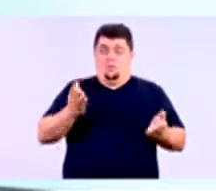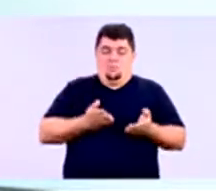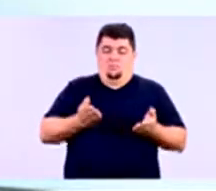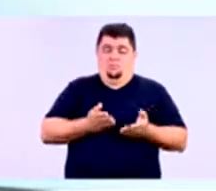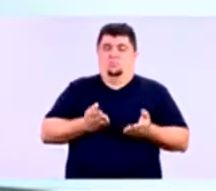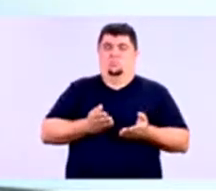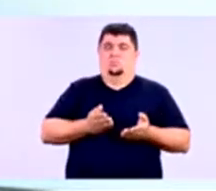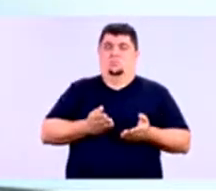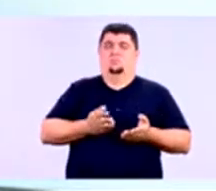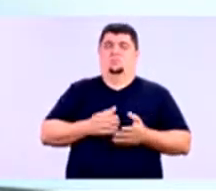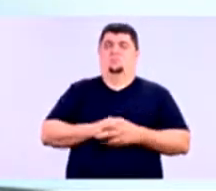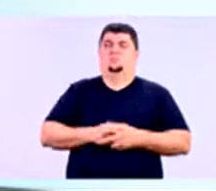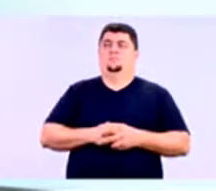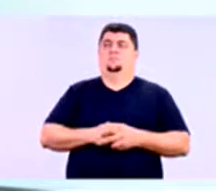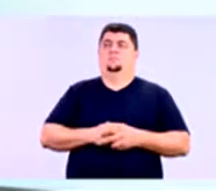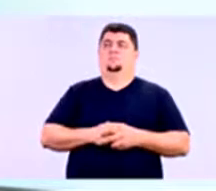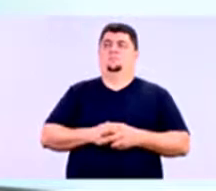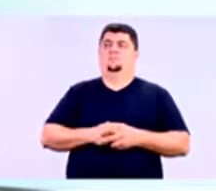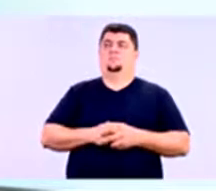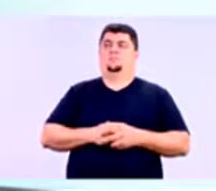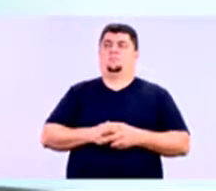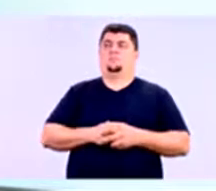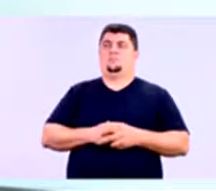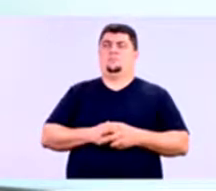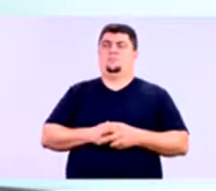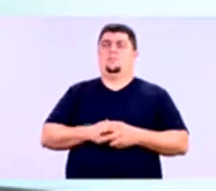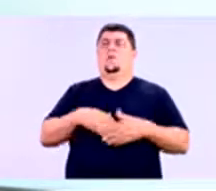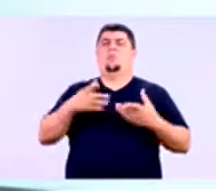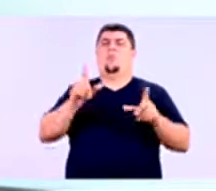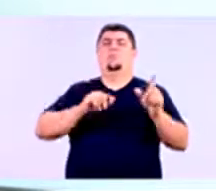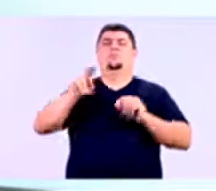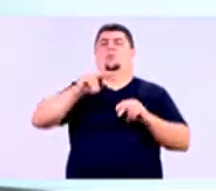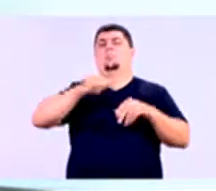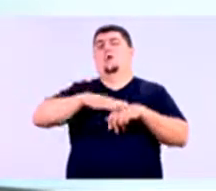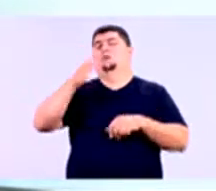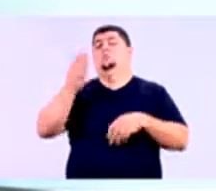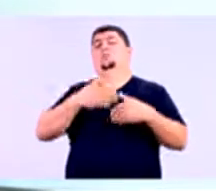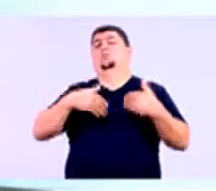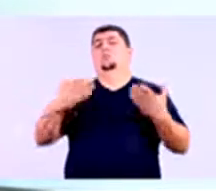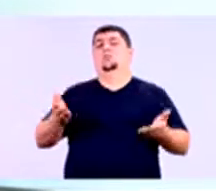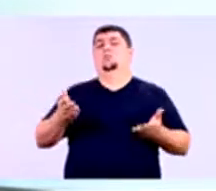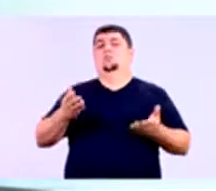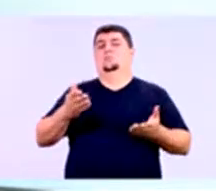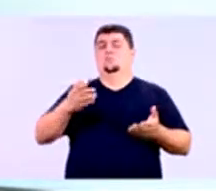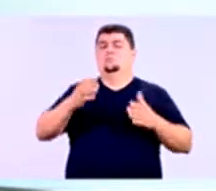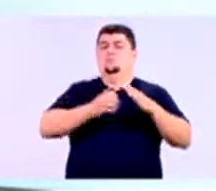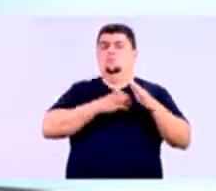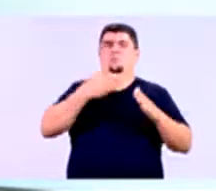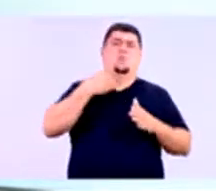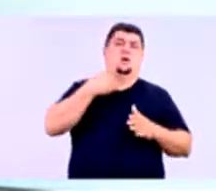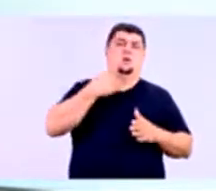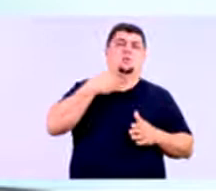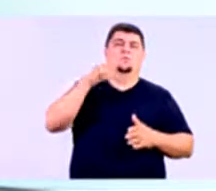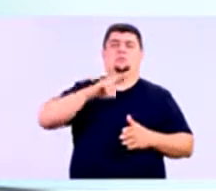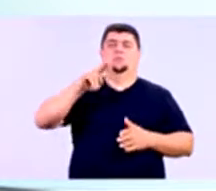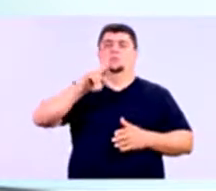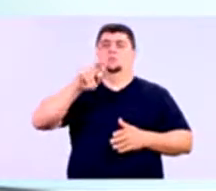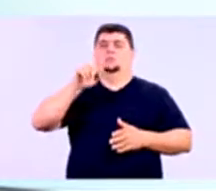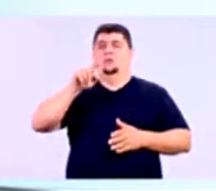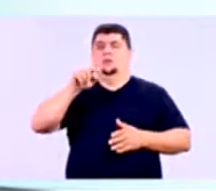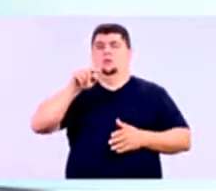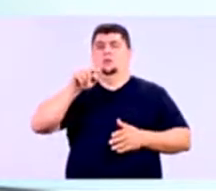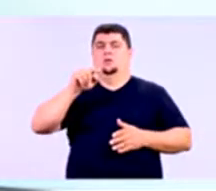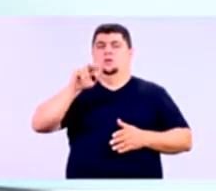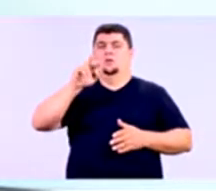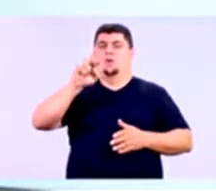é o método racional. Mas qual que é o mais utilizado? No mercado, no banco, o que eles vão aplicar é o